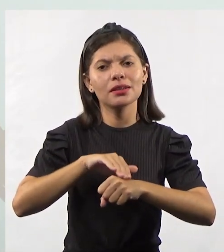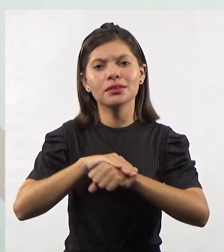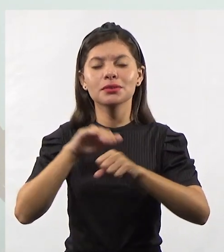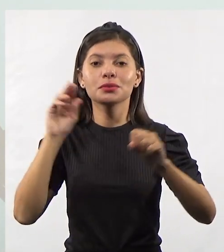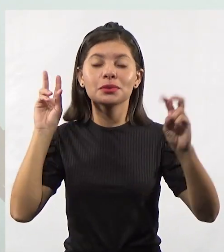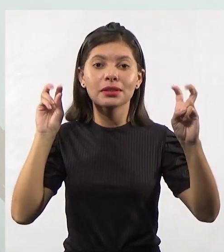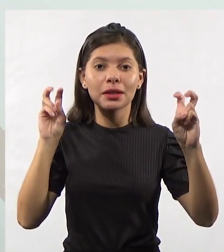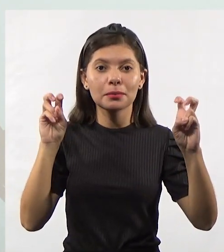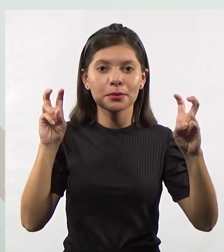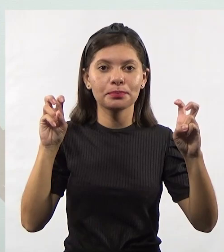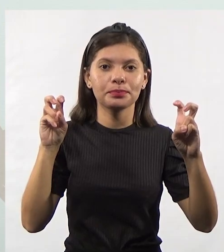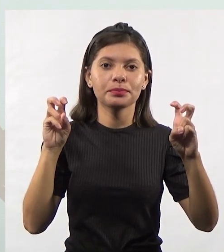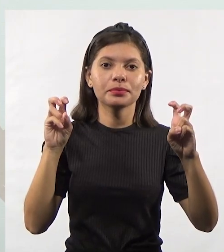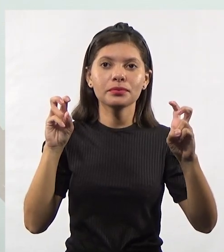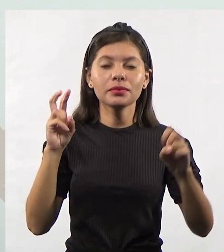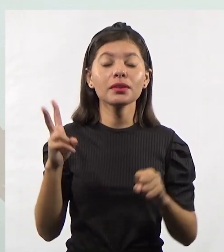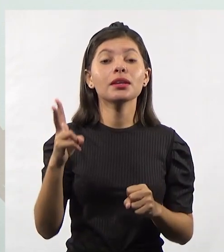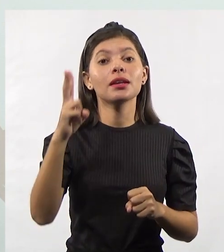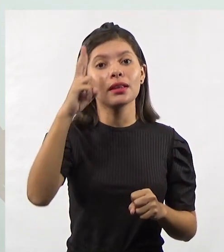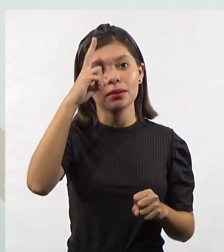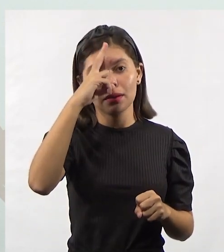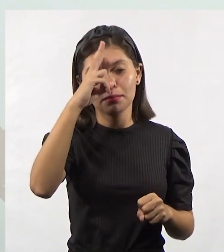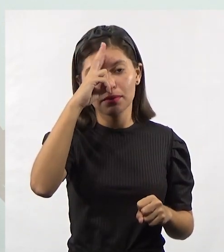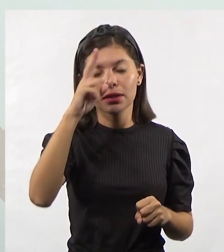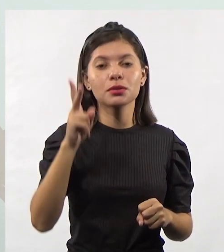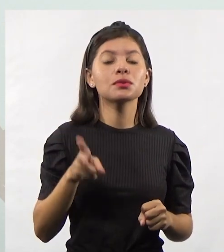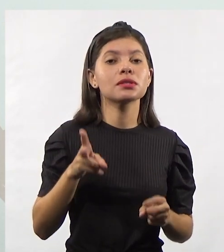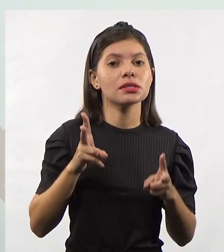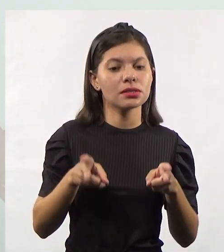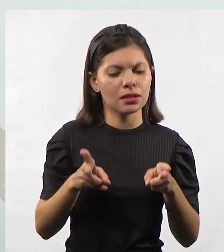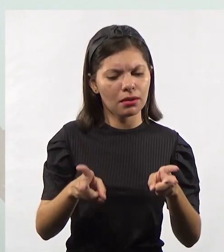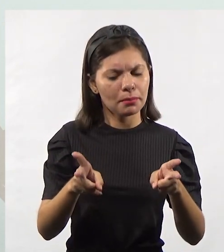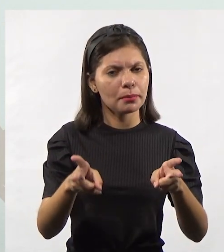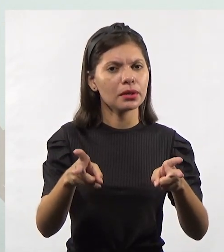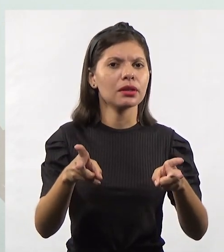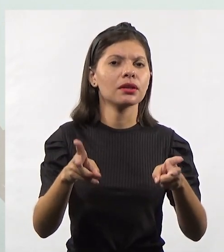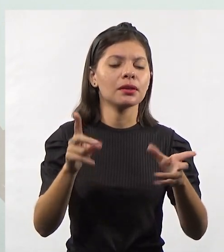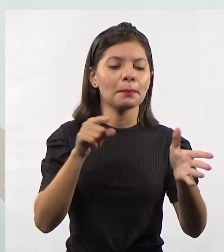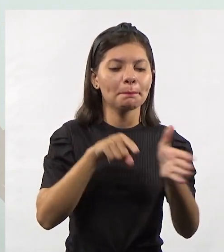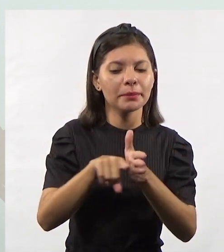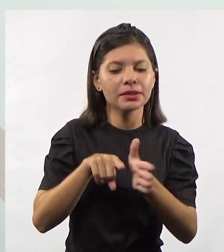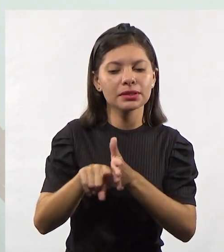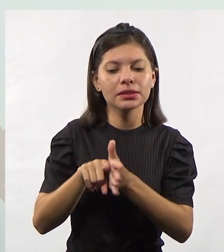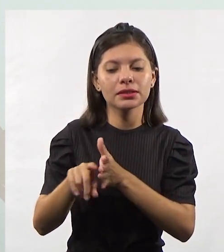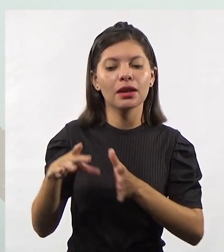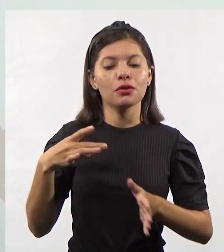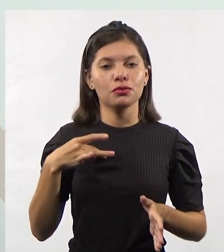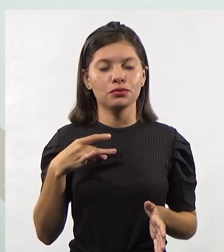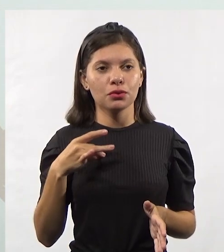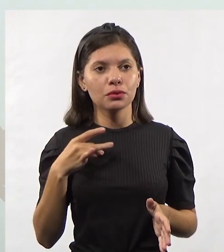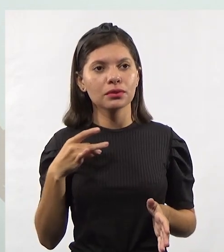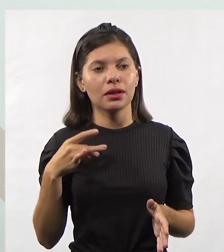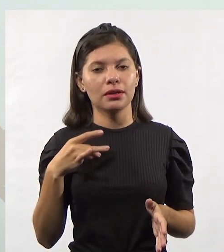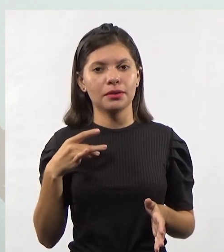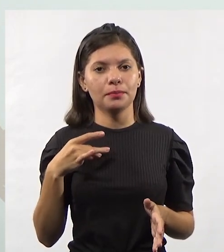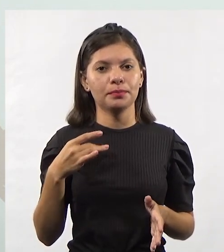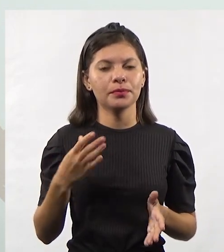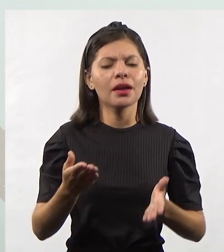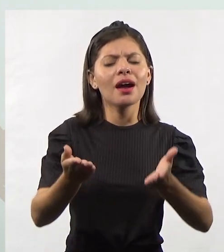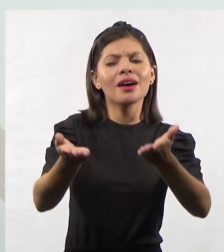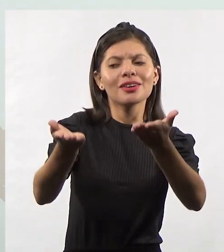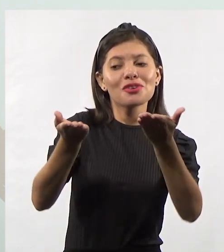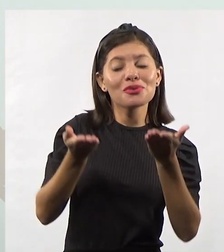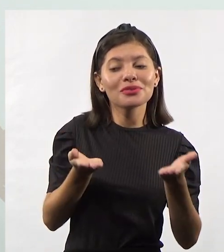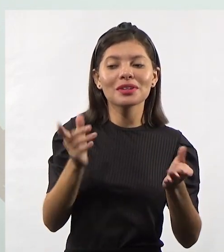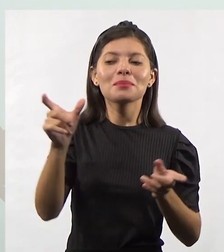grupo lembrando sempre que pesquisa ela é voluntária Então quando você convida as pessoas